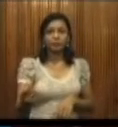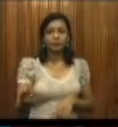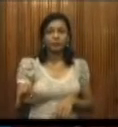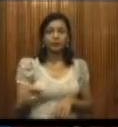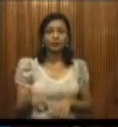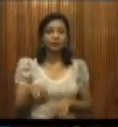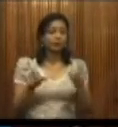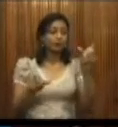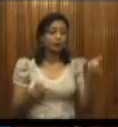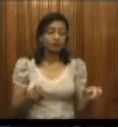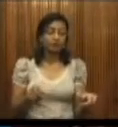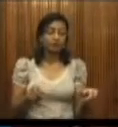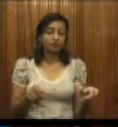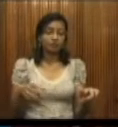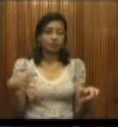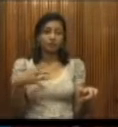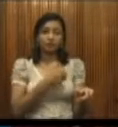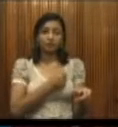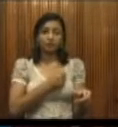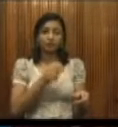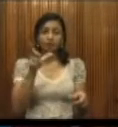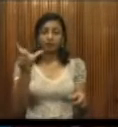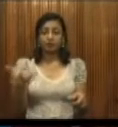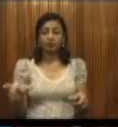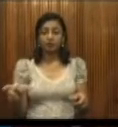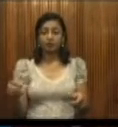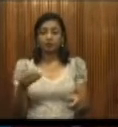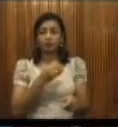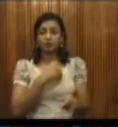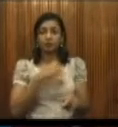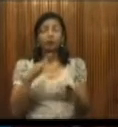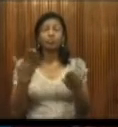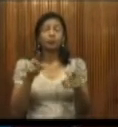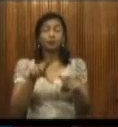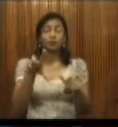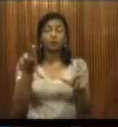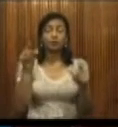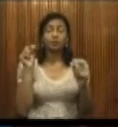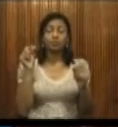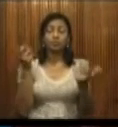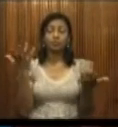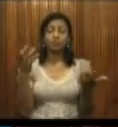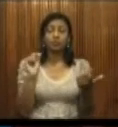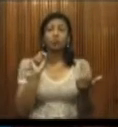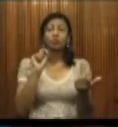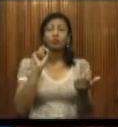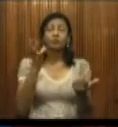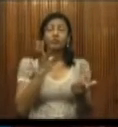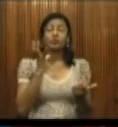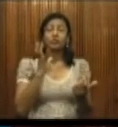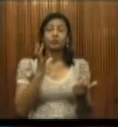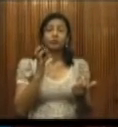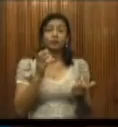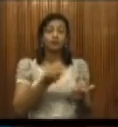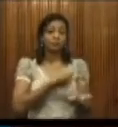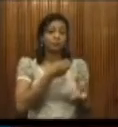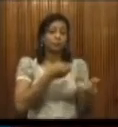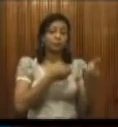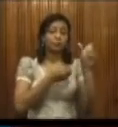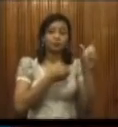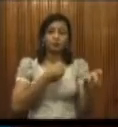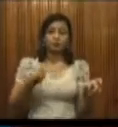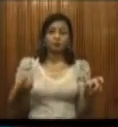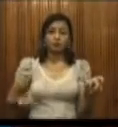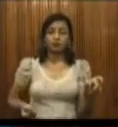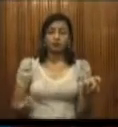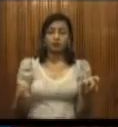escolha? Meu querido, você tem interesse pela vida eterna? O seu interesse pela vida eterna está em